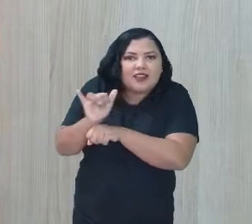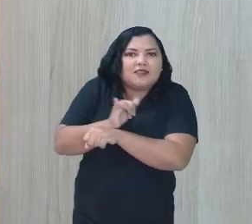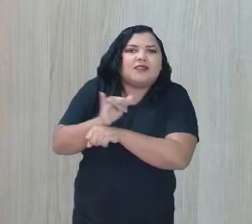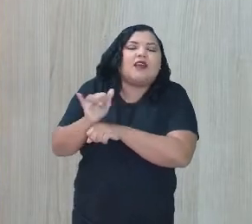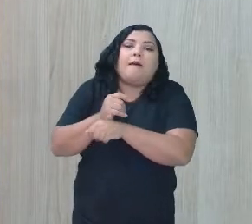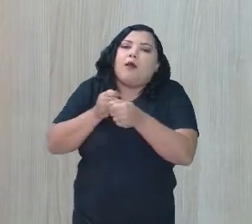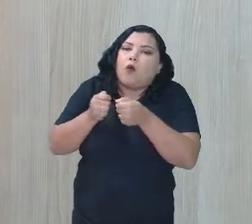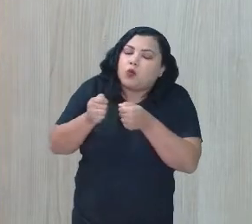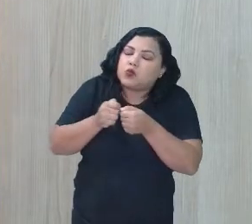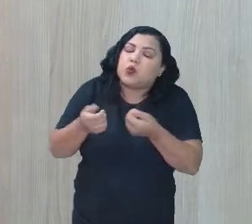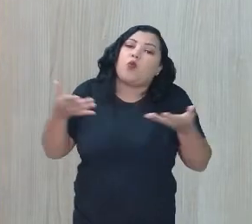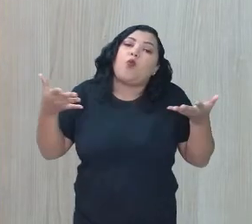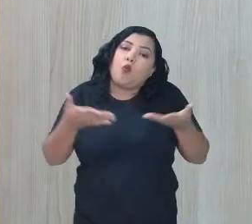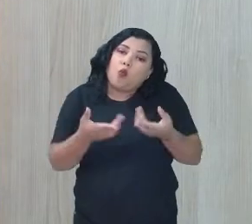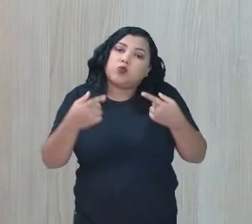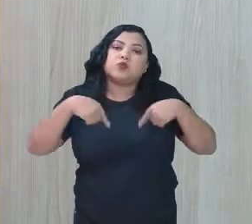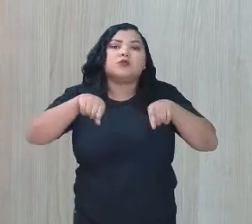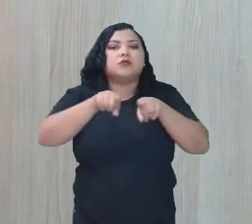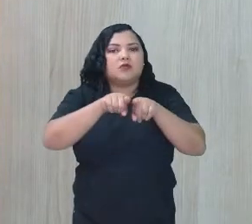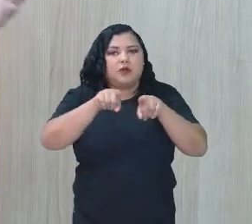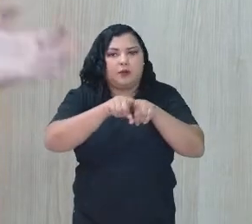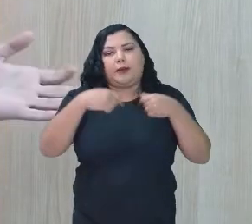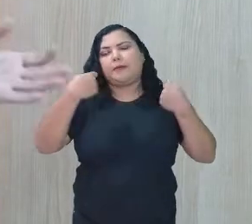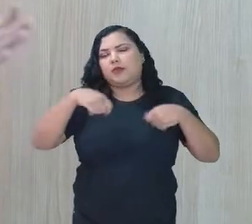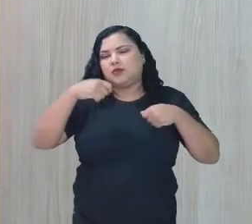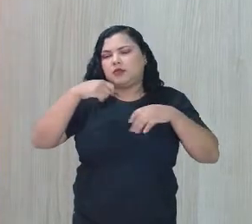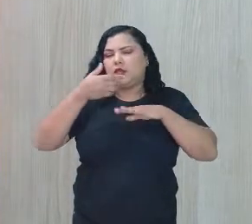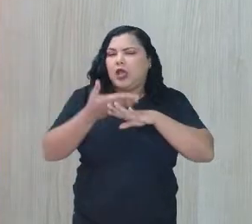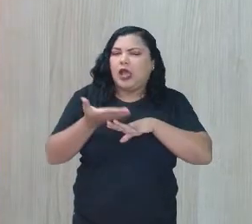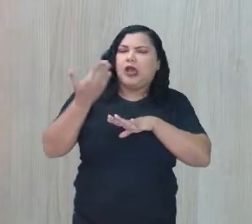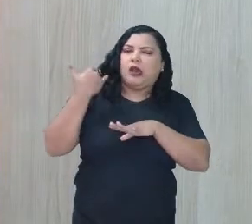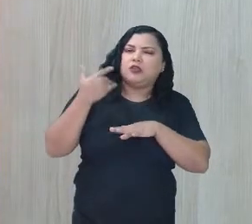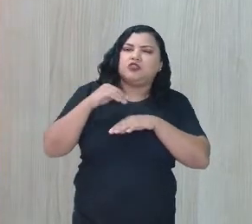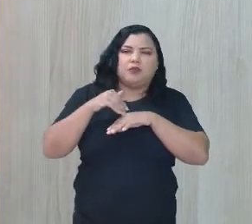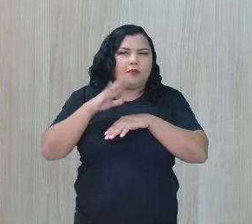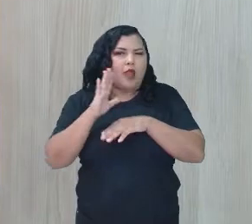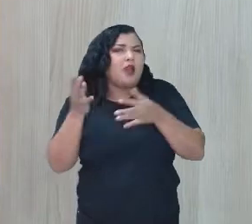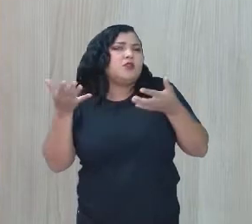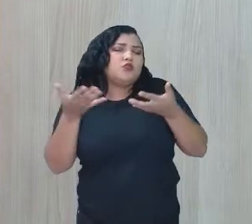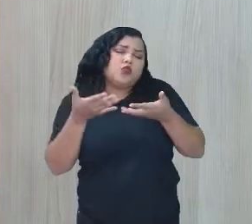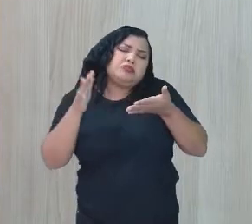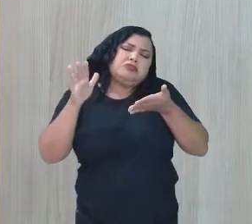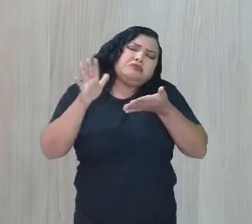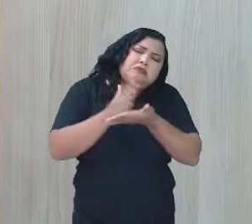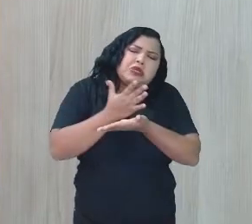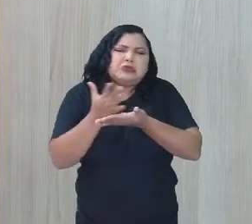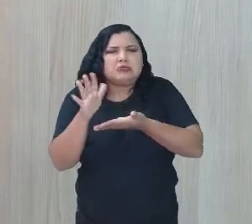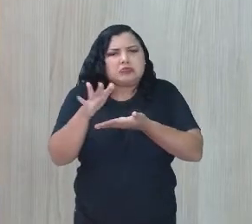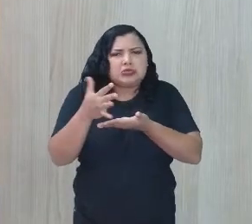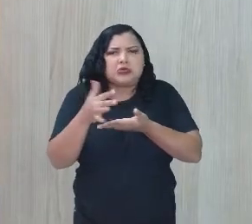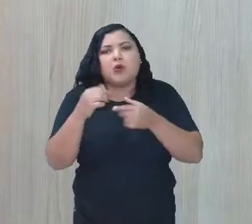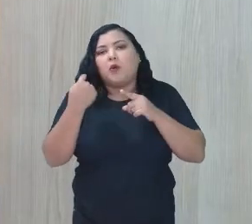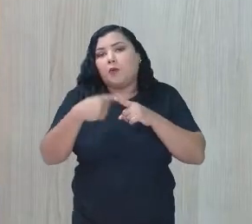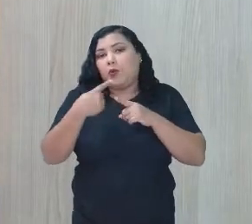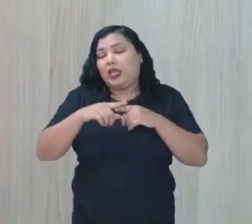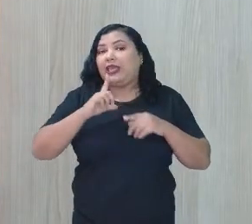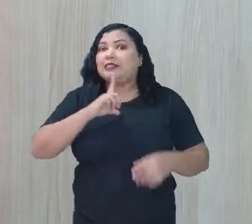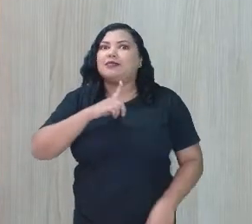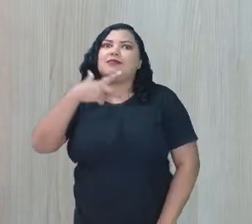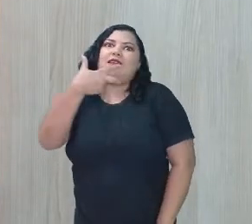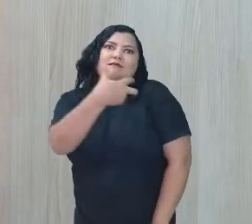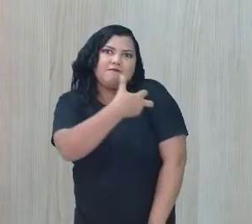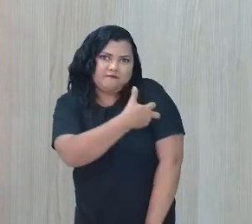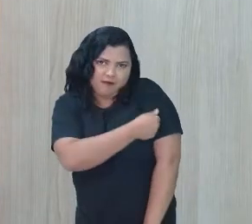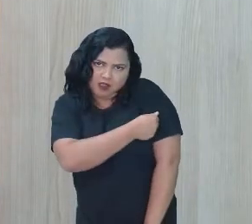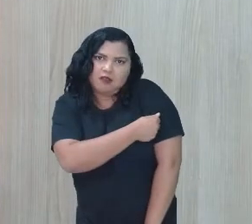social. A gente hoje precisa disso também, né, precisou mais em outro tempo. Hoje a gente conseguiu flexibilizar um pouco mais porque nós temos